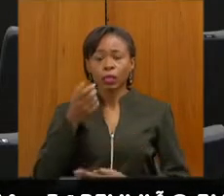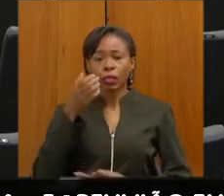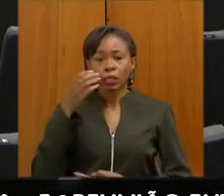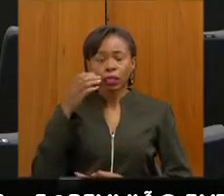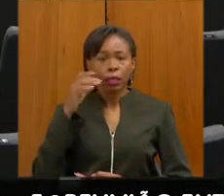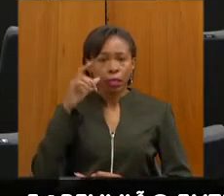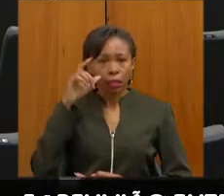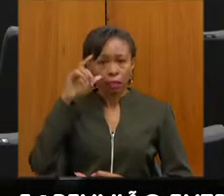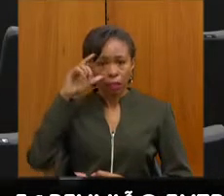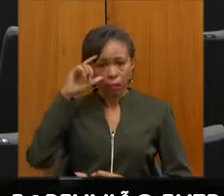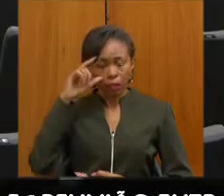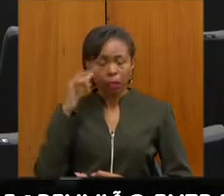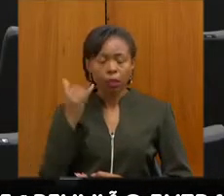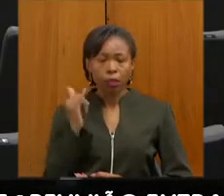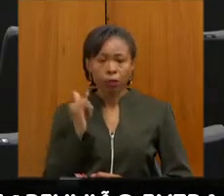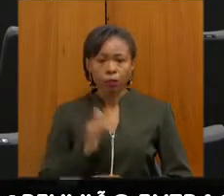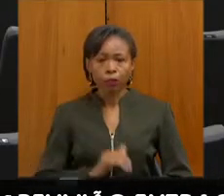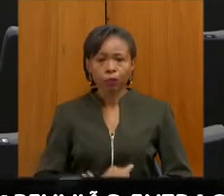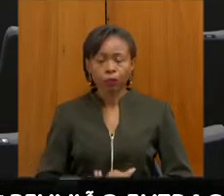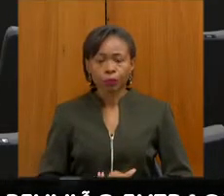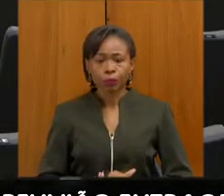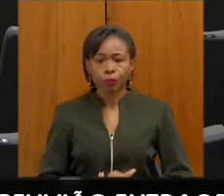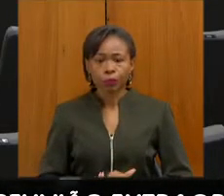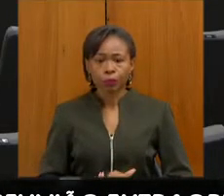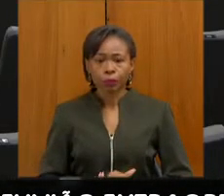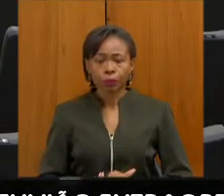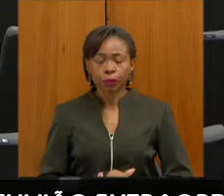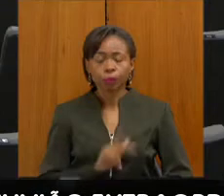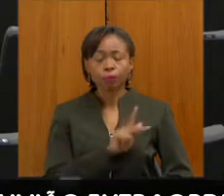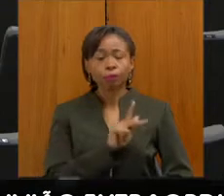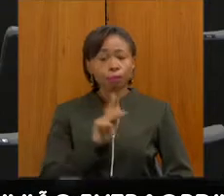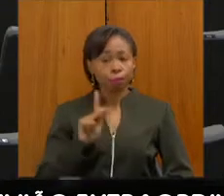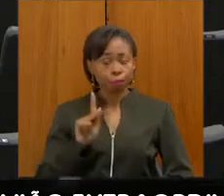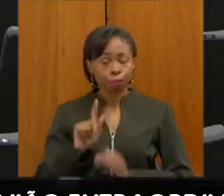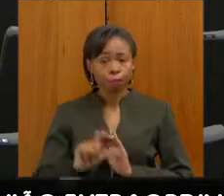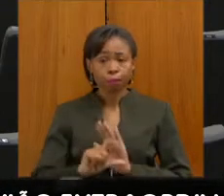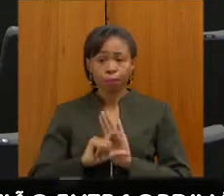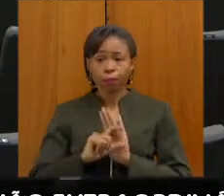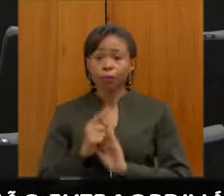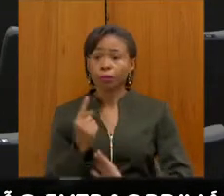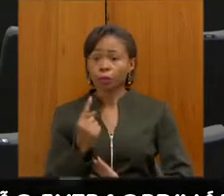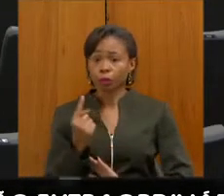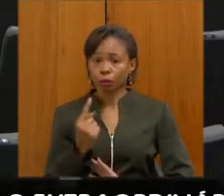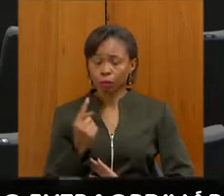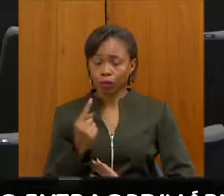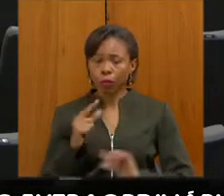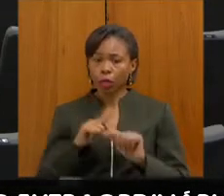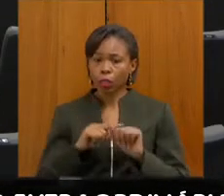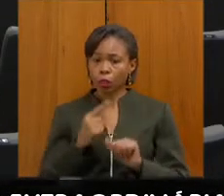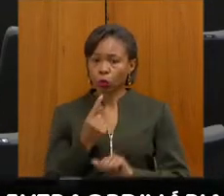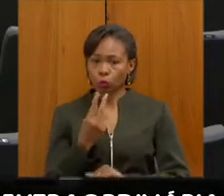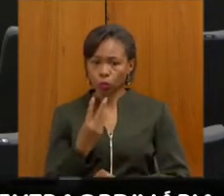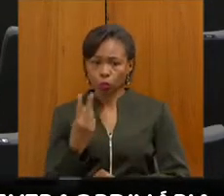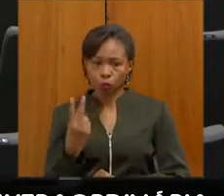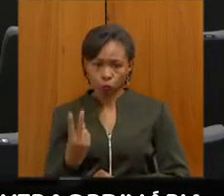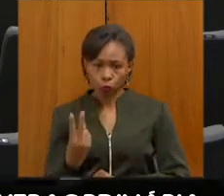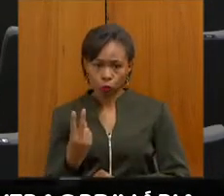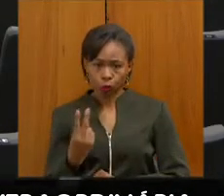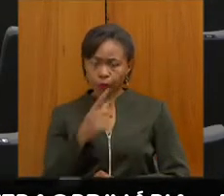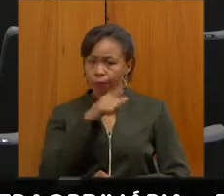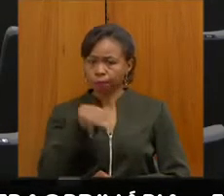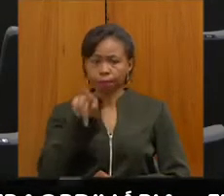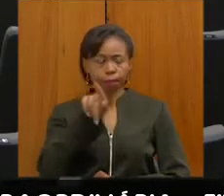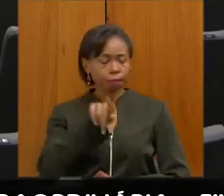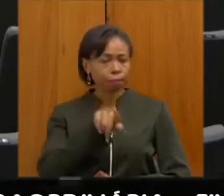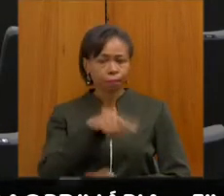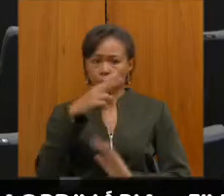A presidência, nos termos do parágrafo 1º, do artigo 132 do RI, dispensa a leitura da ata da reunião